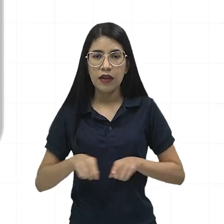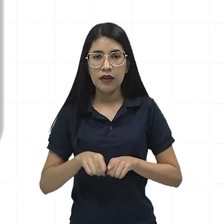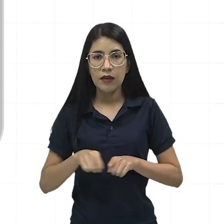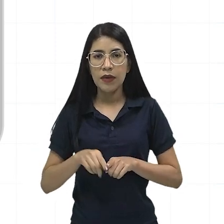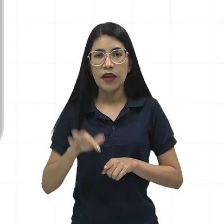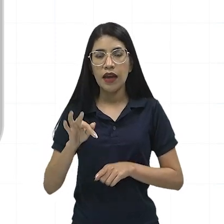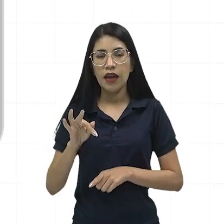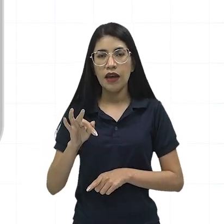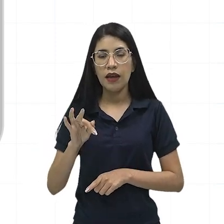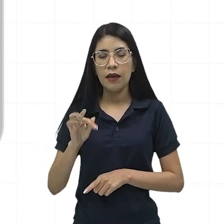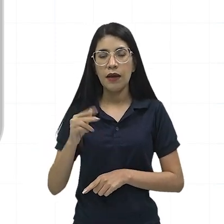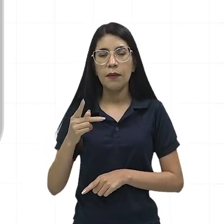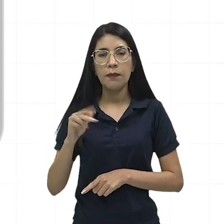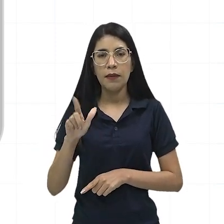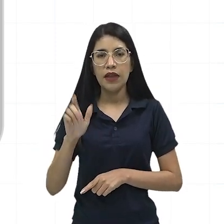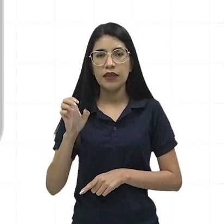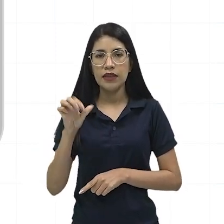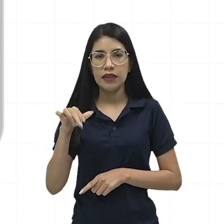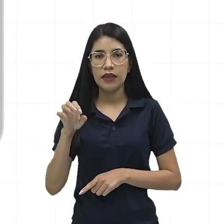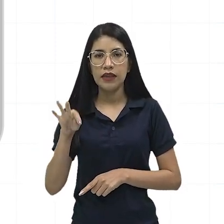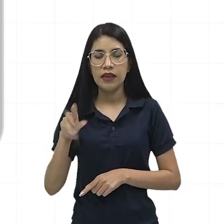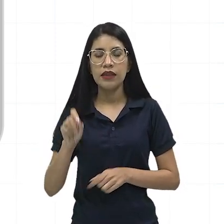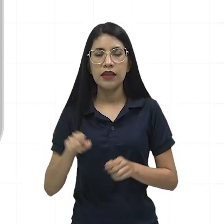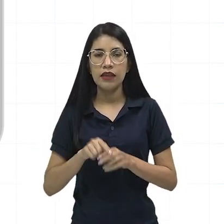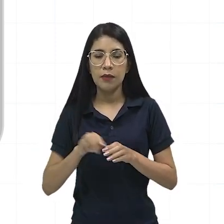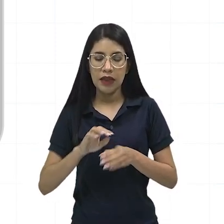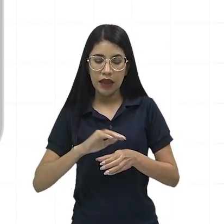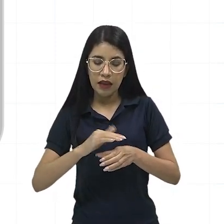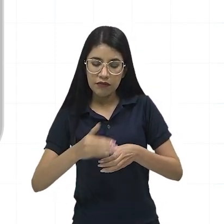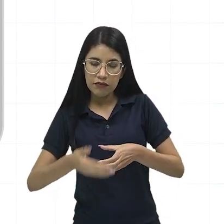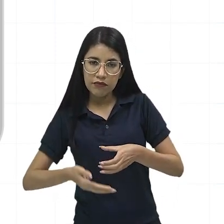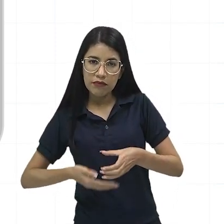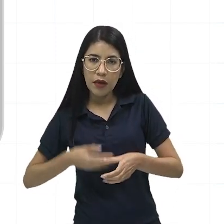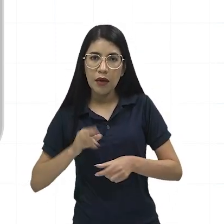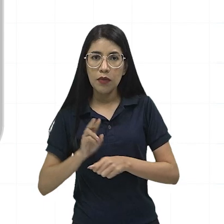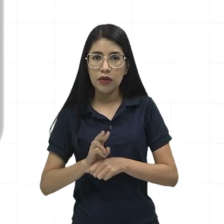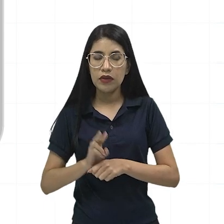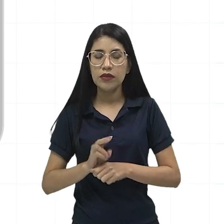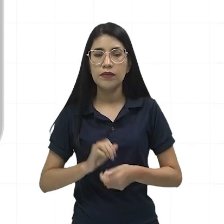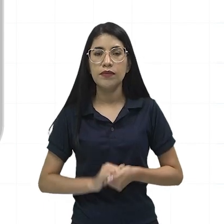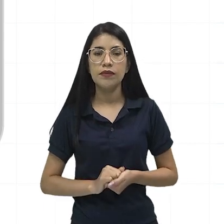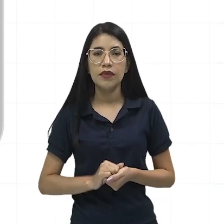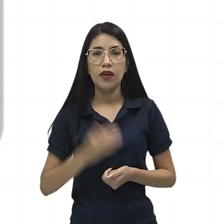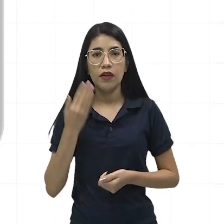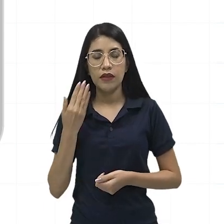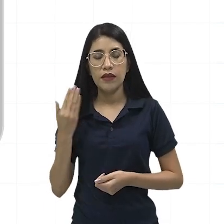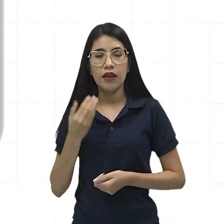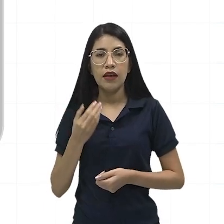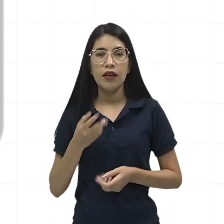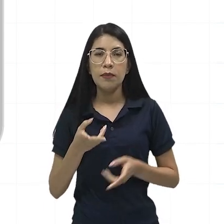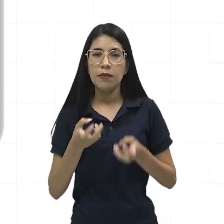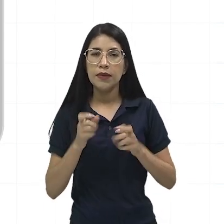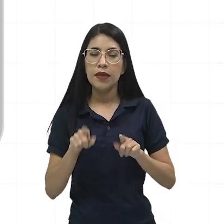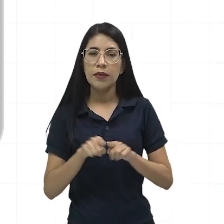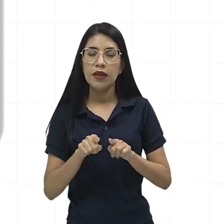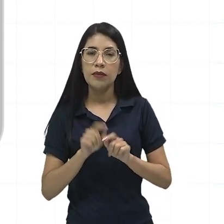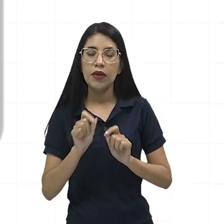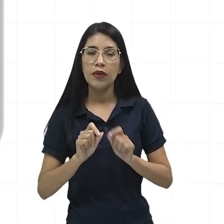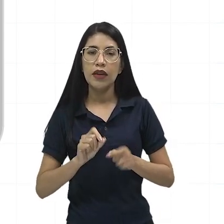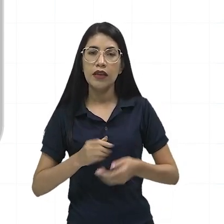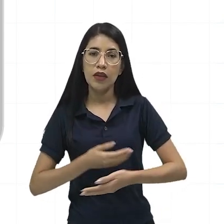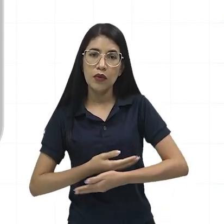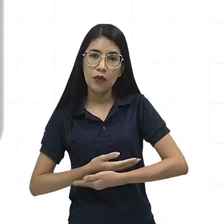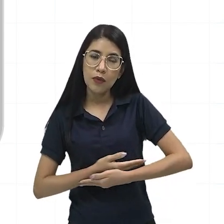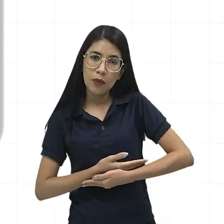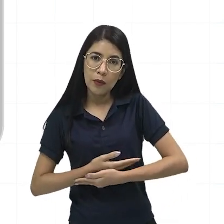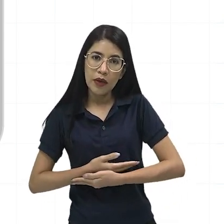formada, envolvendo todo o indivíduo. E a imagem, à medida que ela vai virando aqui, você vai ver o